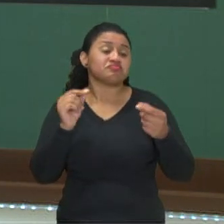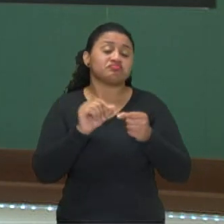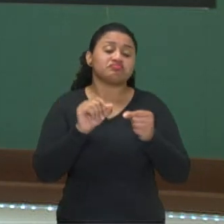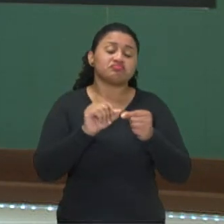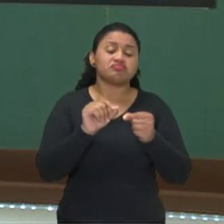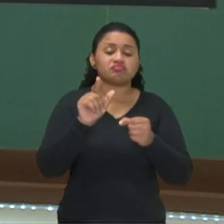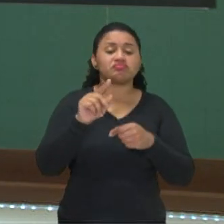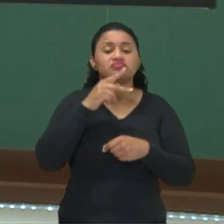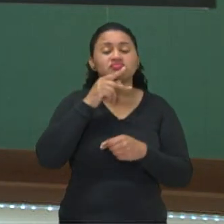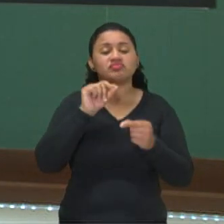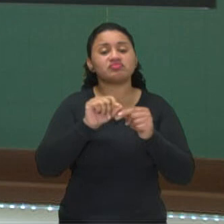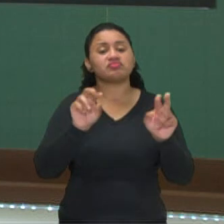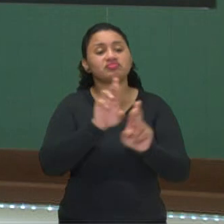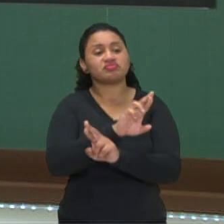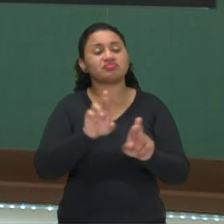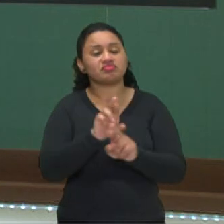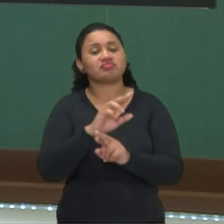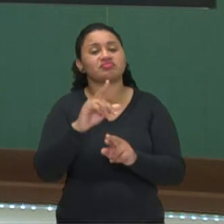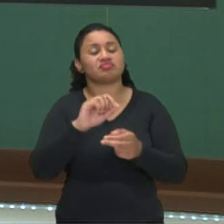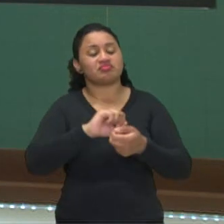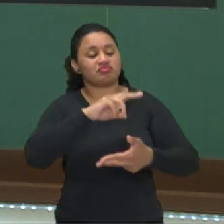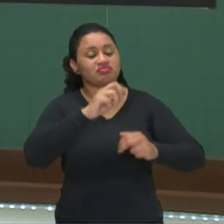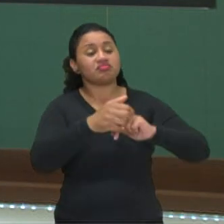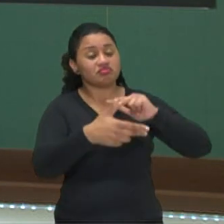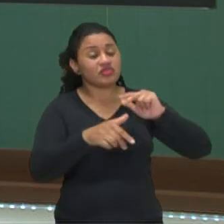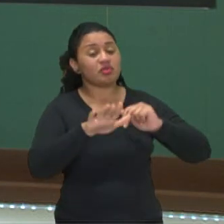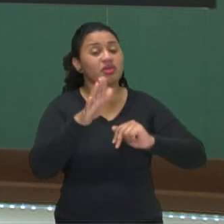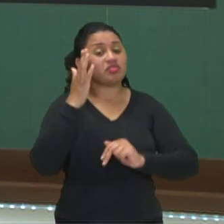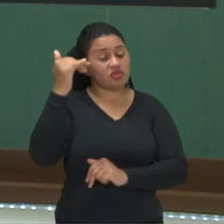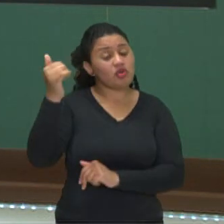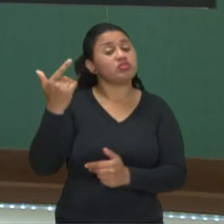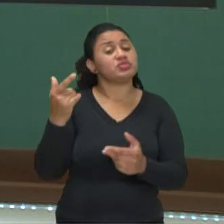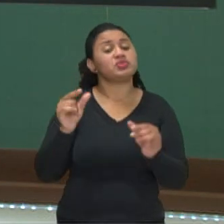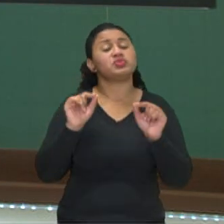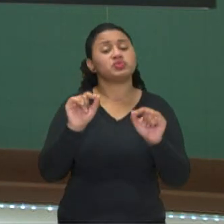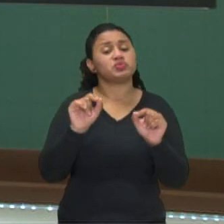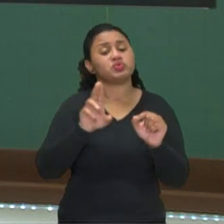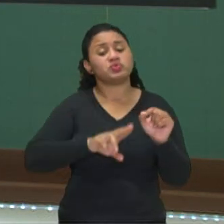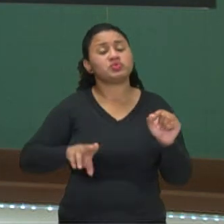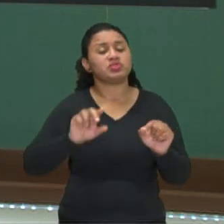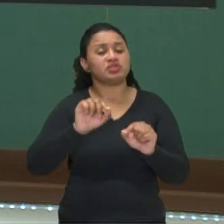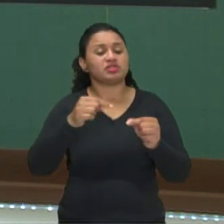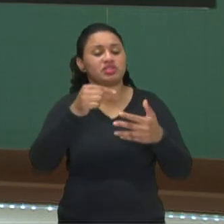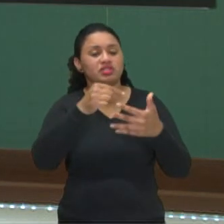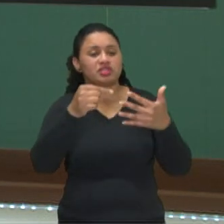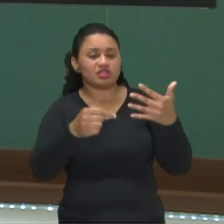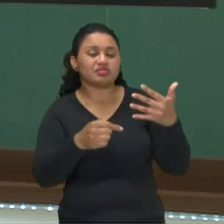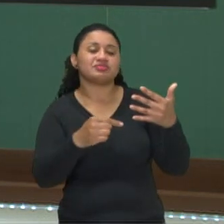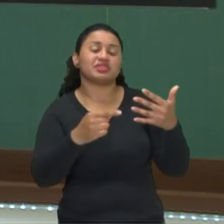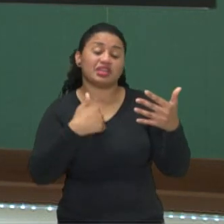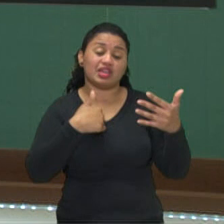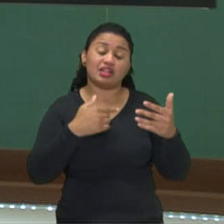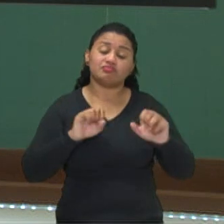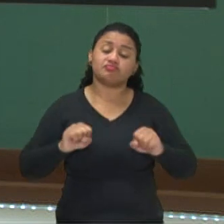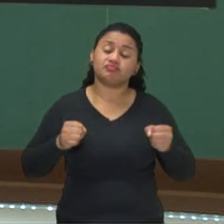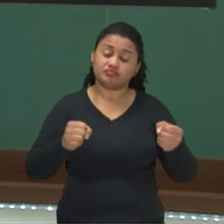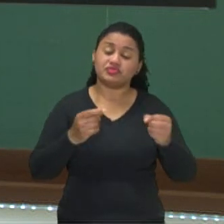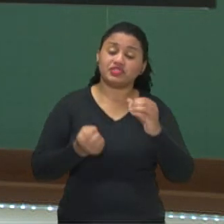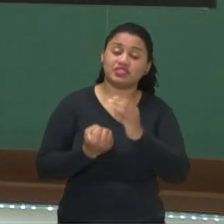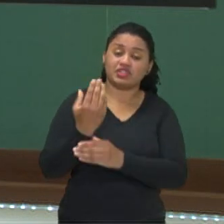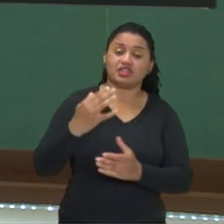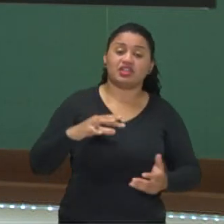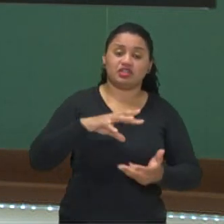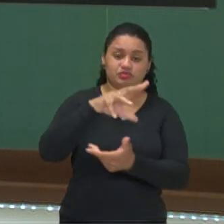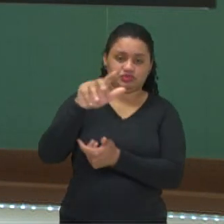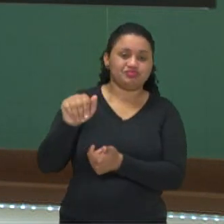associação desses poliedros conhecidos exatamente com os elementos que ele defendia que formavam